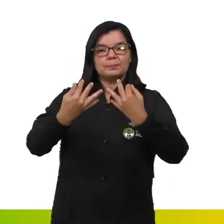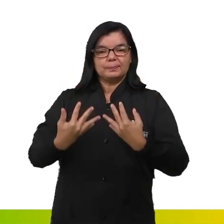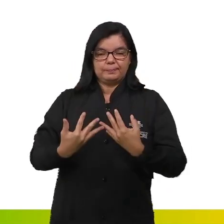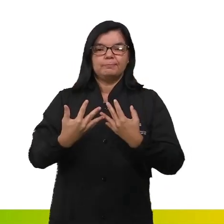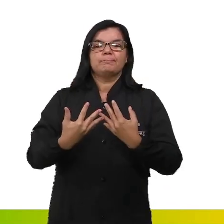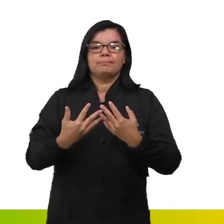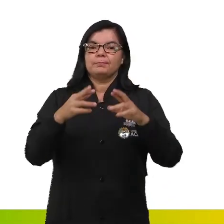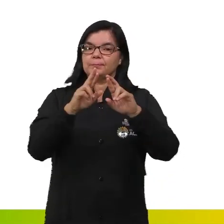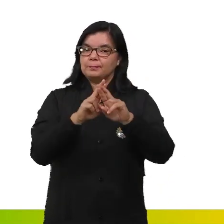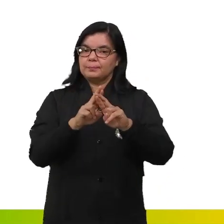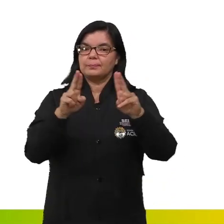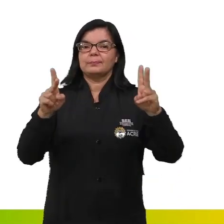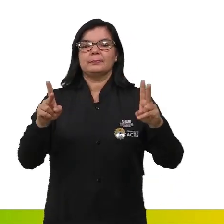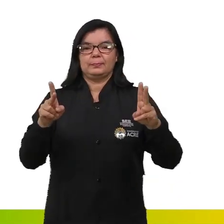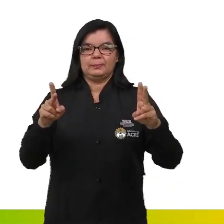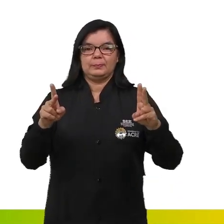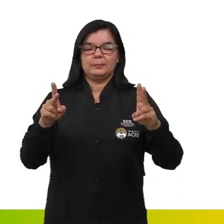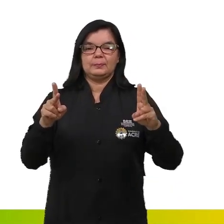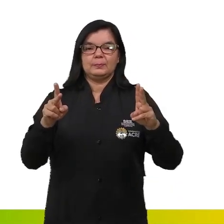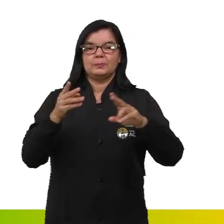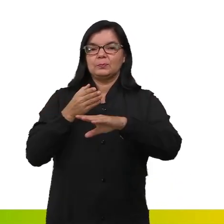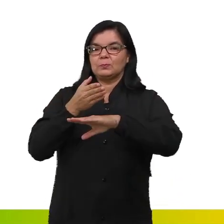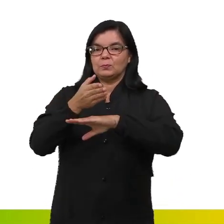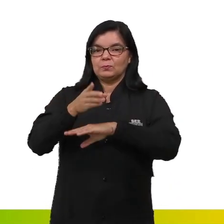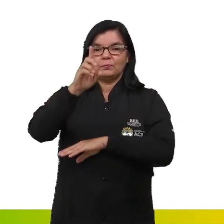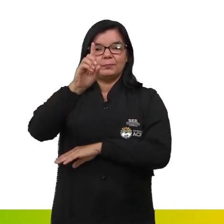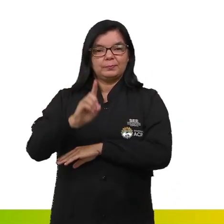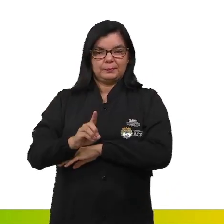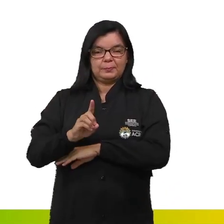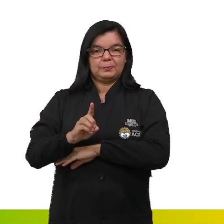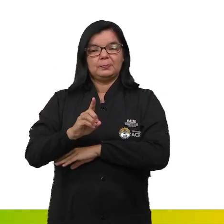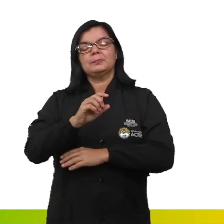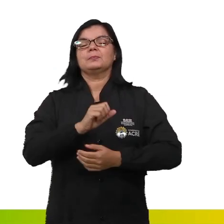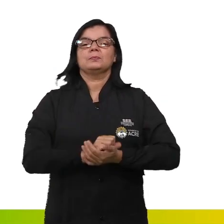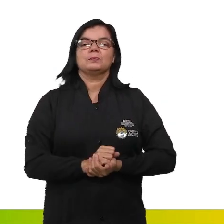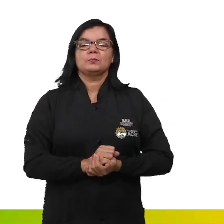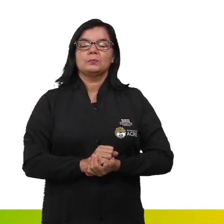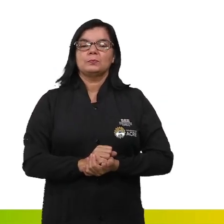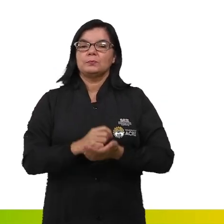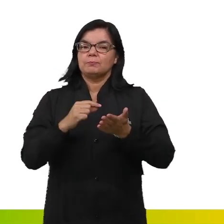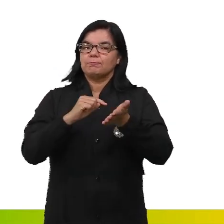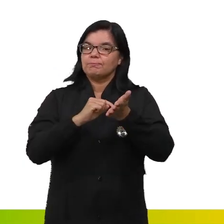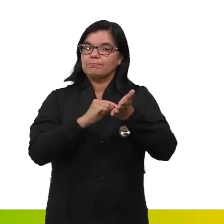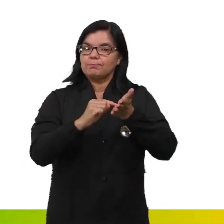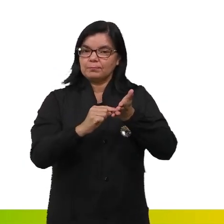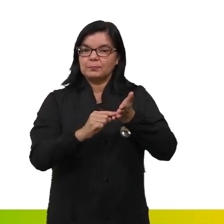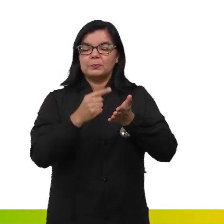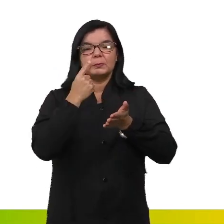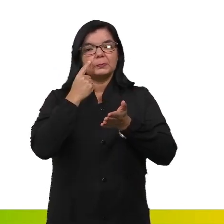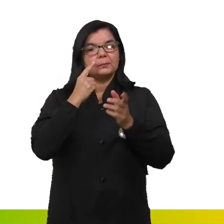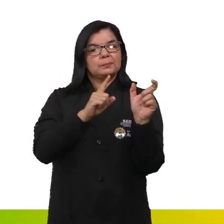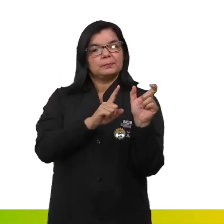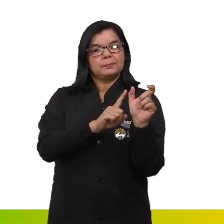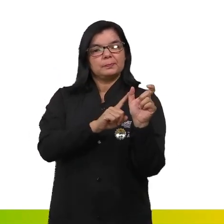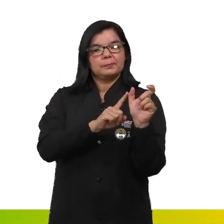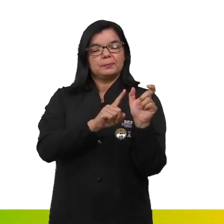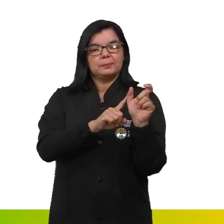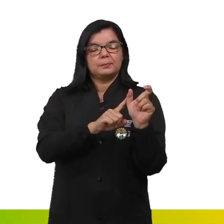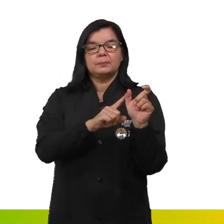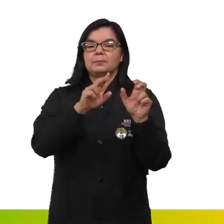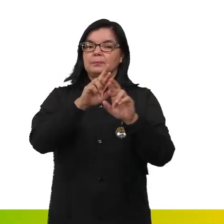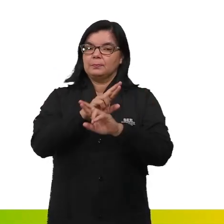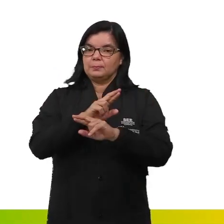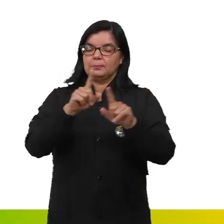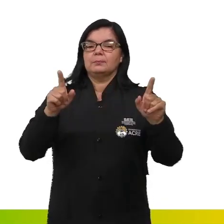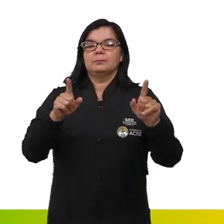da diferença no acesso a direitos. Eu vou até destacar aqui para vocês verem, ó, é a